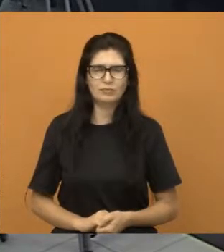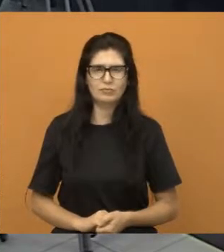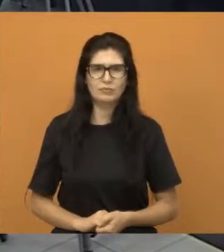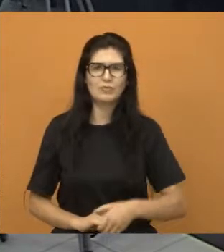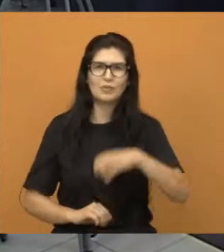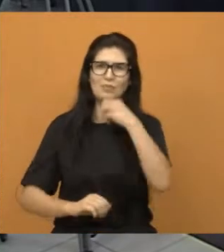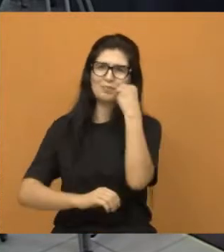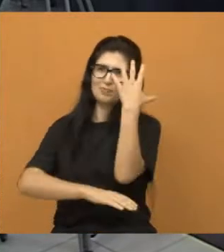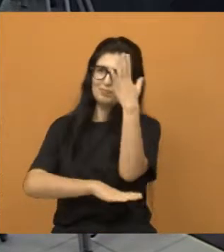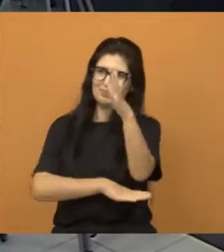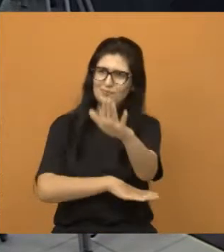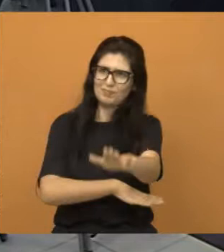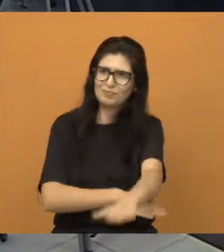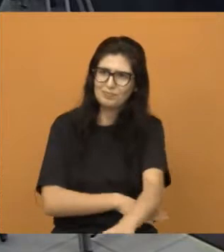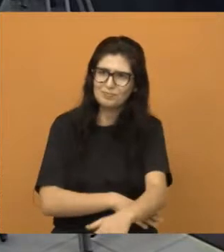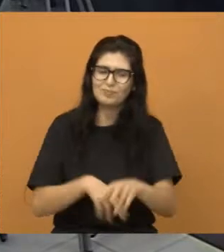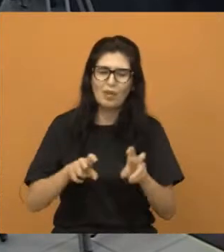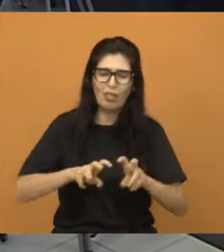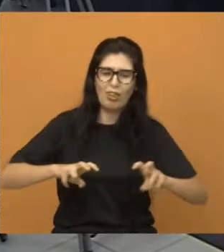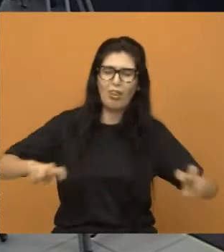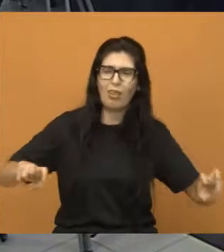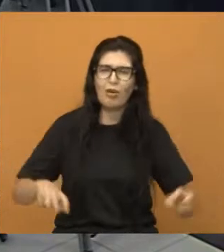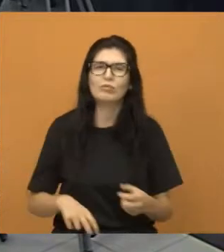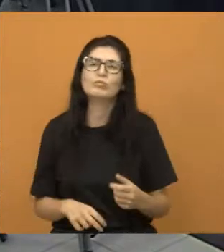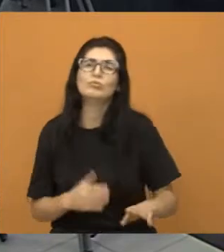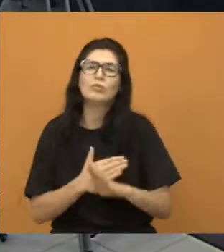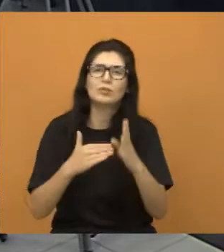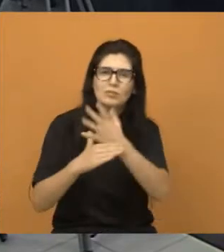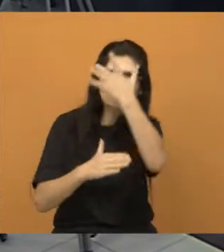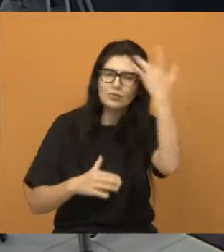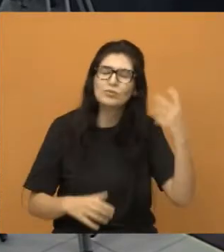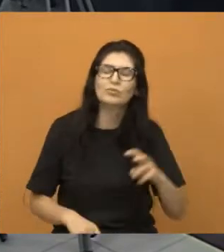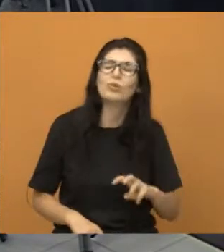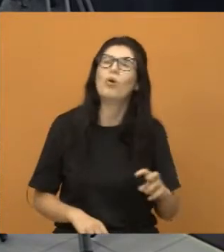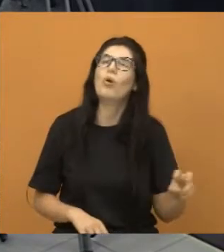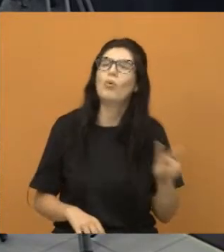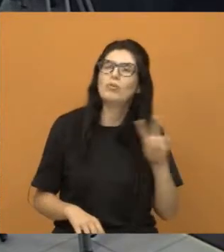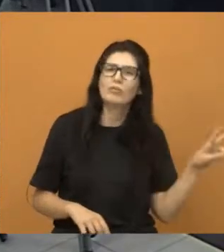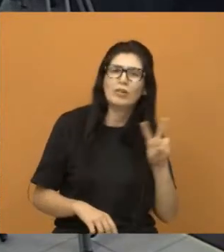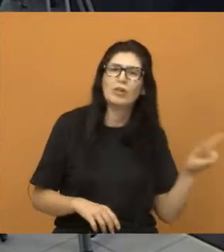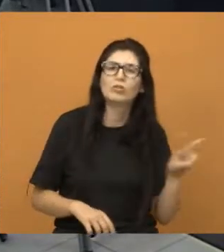Boa tarde à mesa, nobres vereadores, público presente.